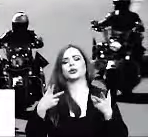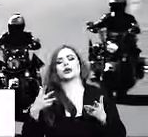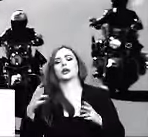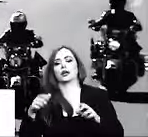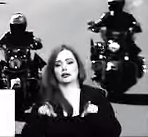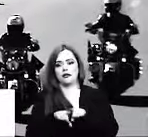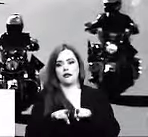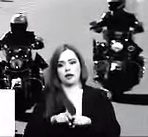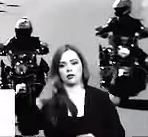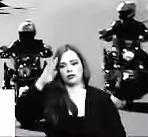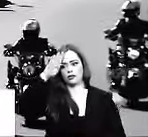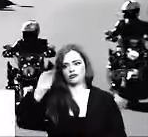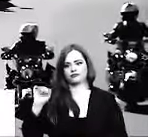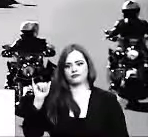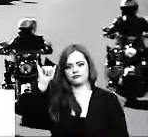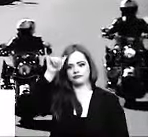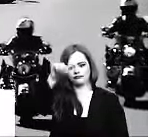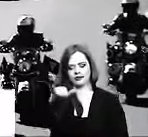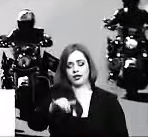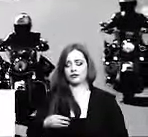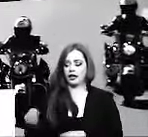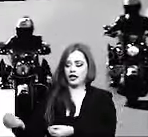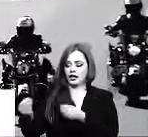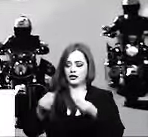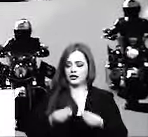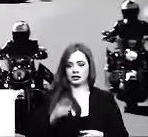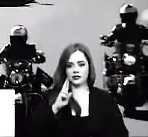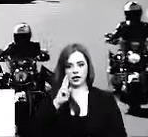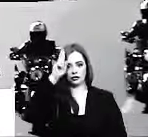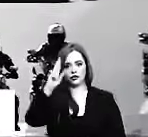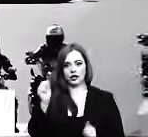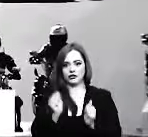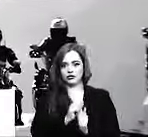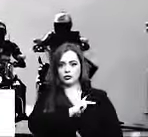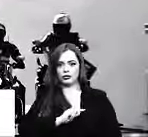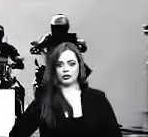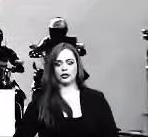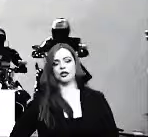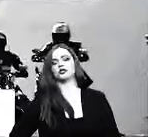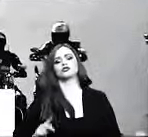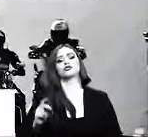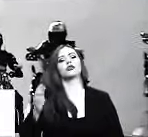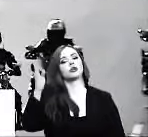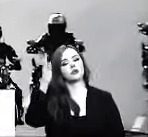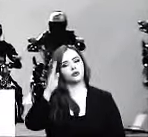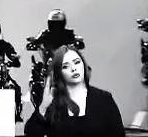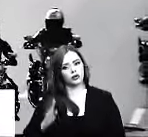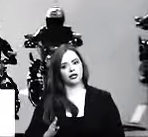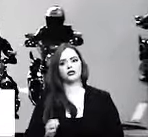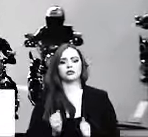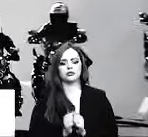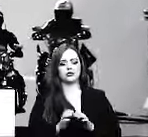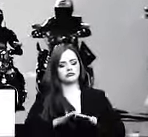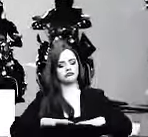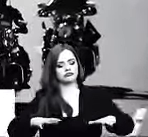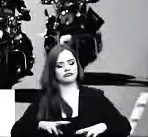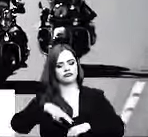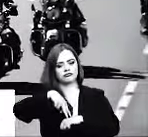bebês e mutilar idosos? Ô, sua... É isso que você queria que Israel fizesse? Não há crime de guerra.